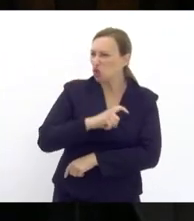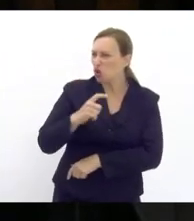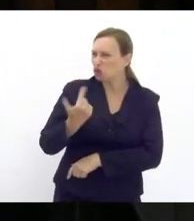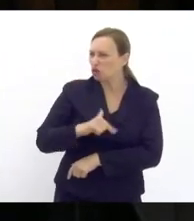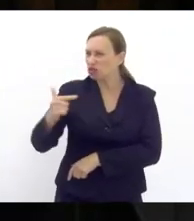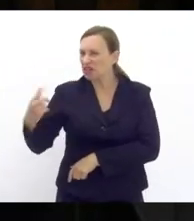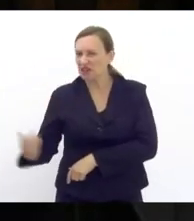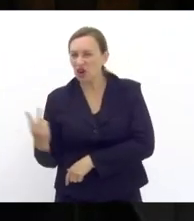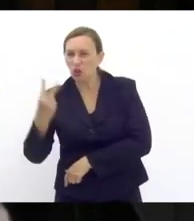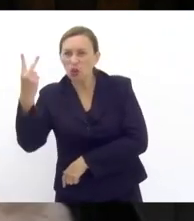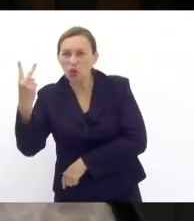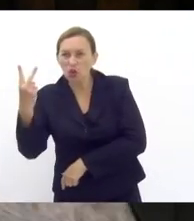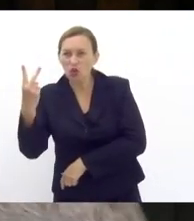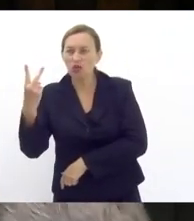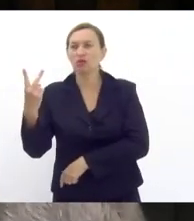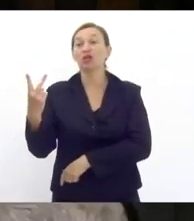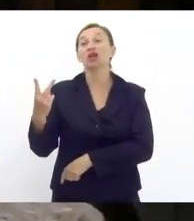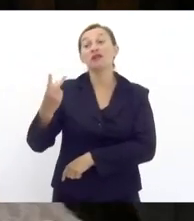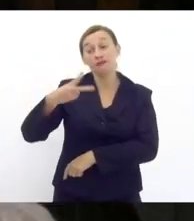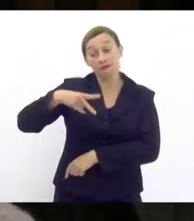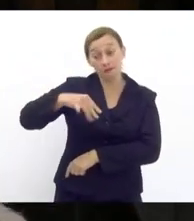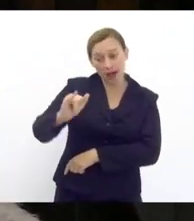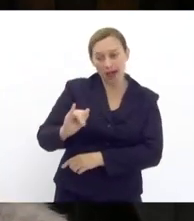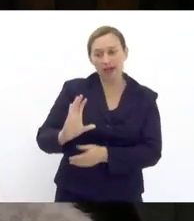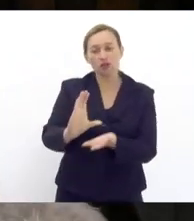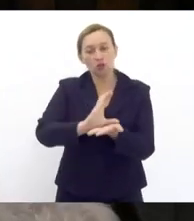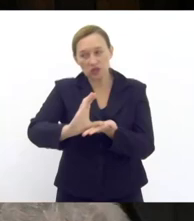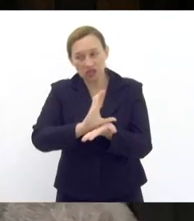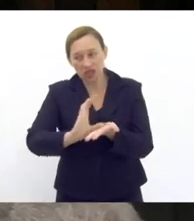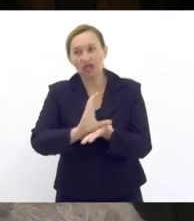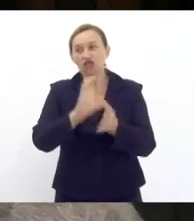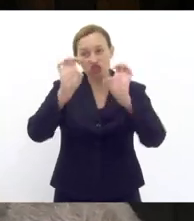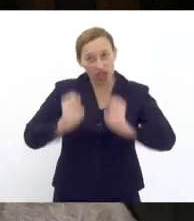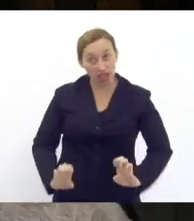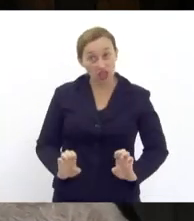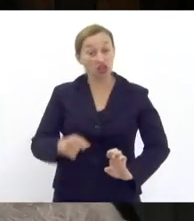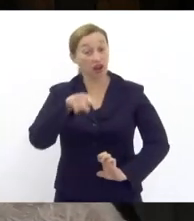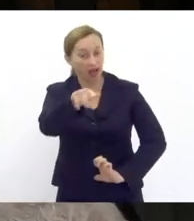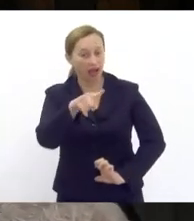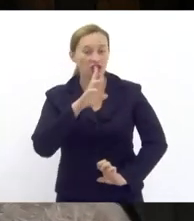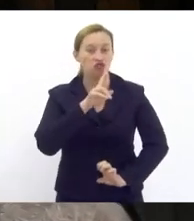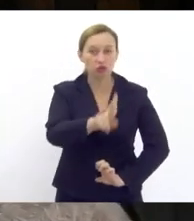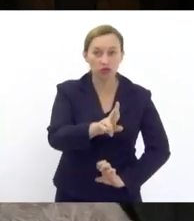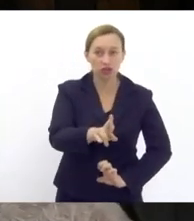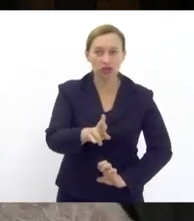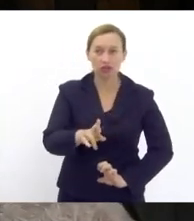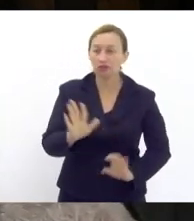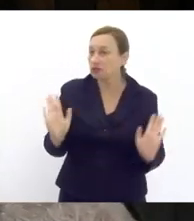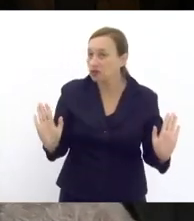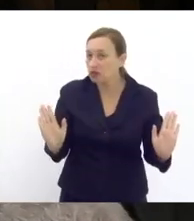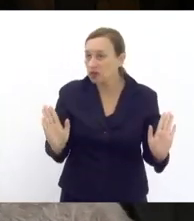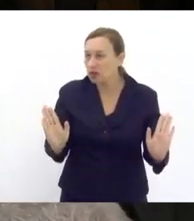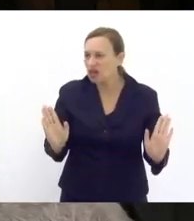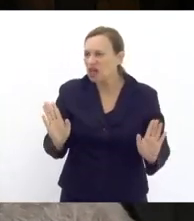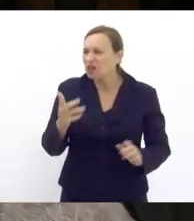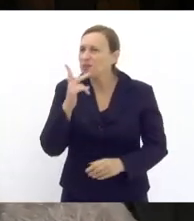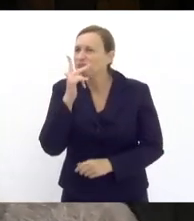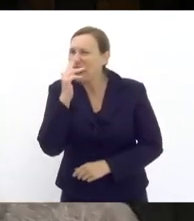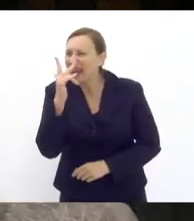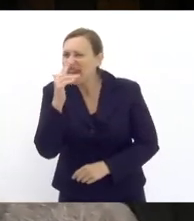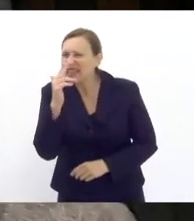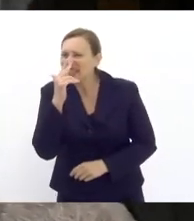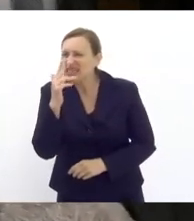ele vai responder no Conselho de Ética. São valentes, parece o tem um pincher gordinho aqui na